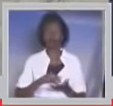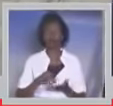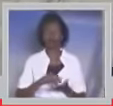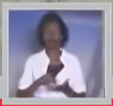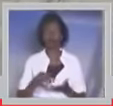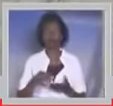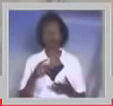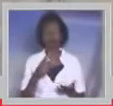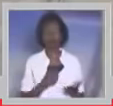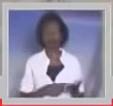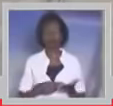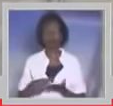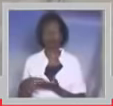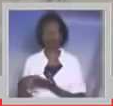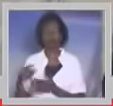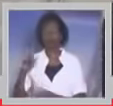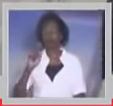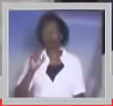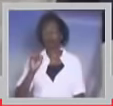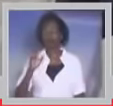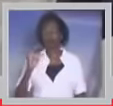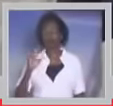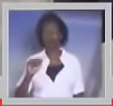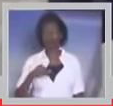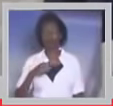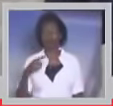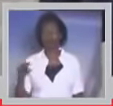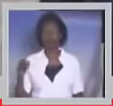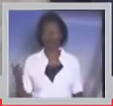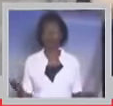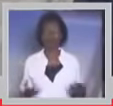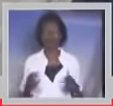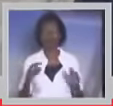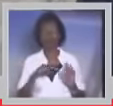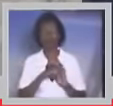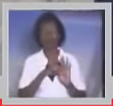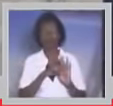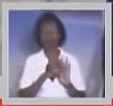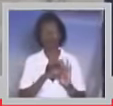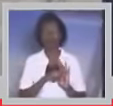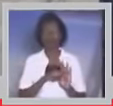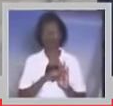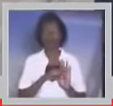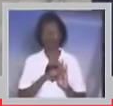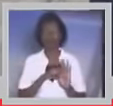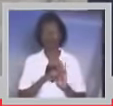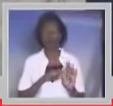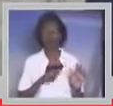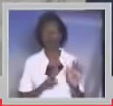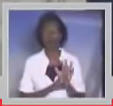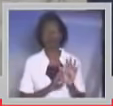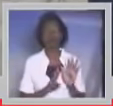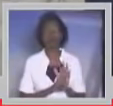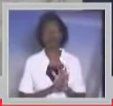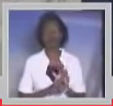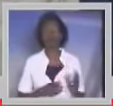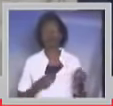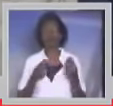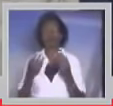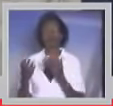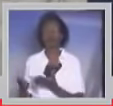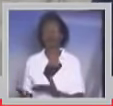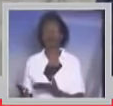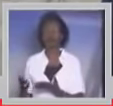de planejamento e gestão E Agora Nós estamos estudando já uma em tentação que será